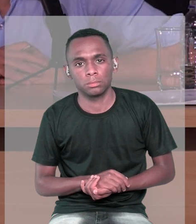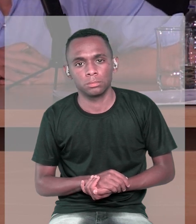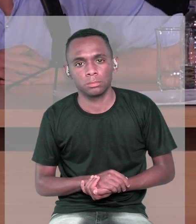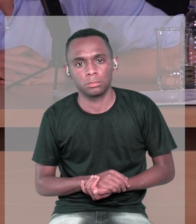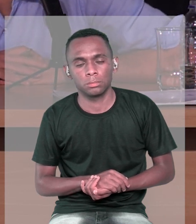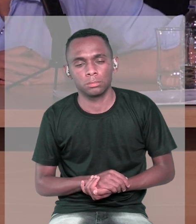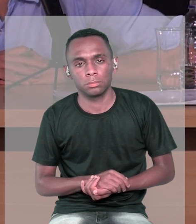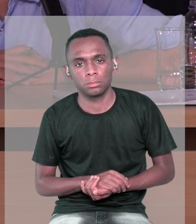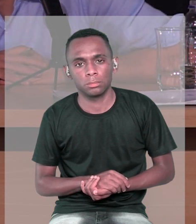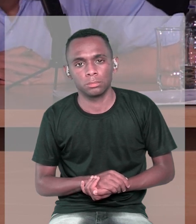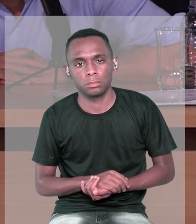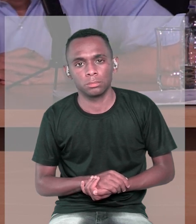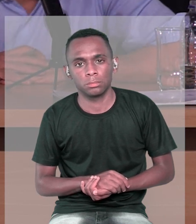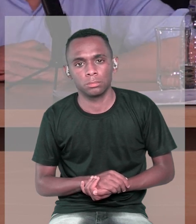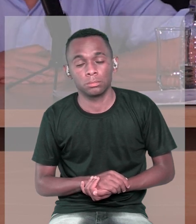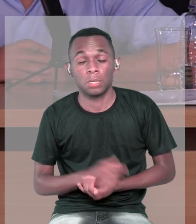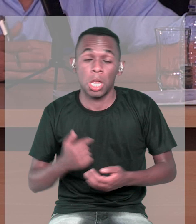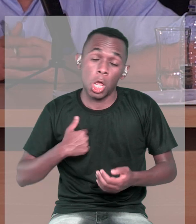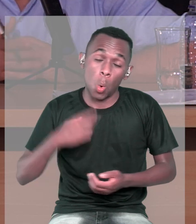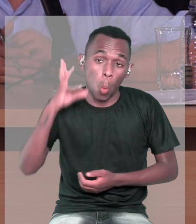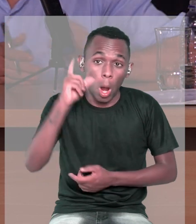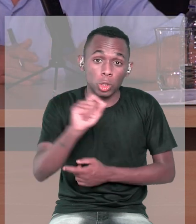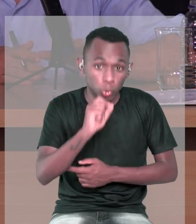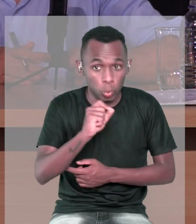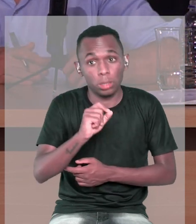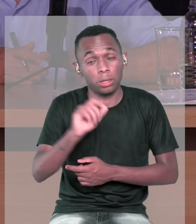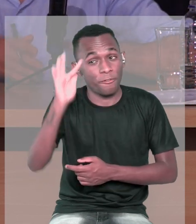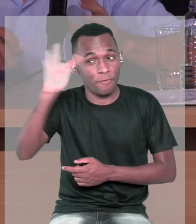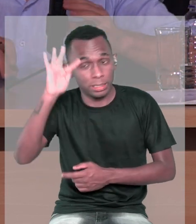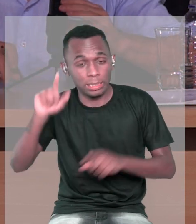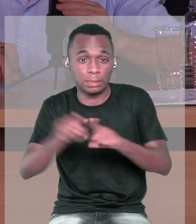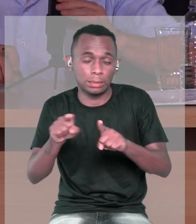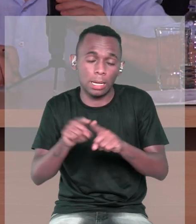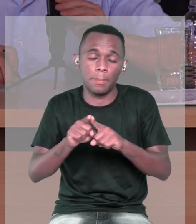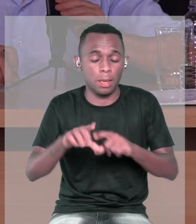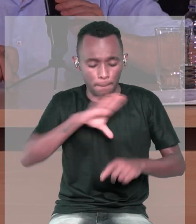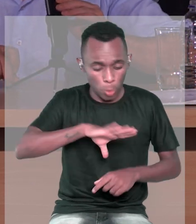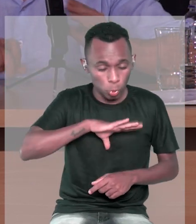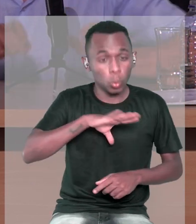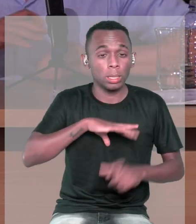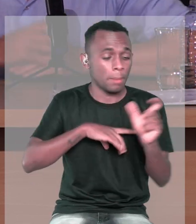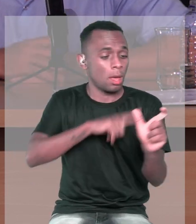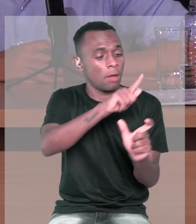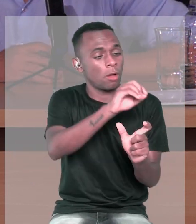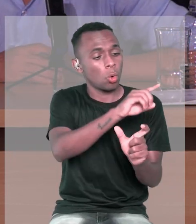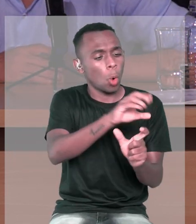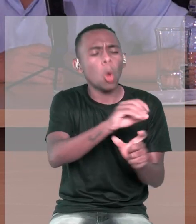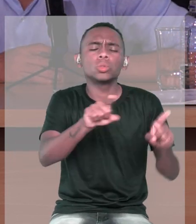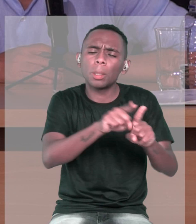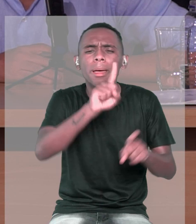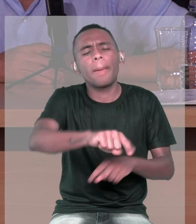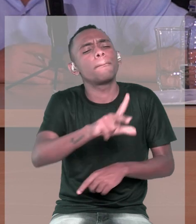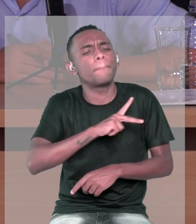propriété, etc. E eu acho que em francês como em português, o termo gozo também é usado para propriedades,